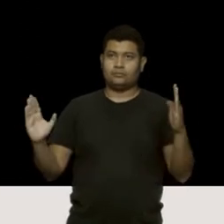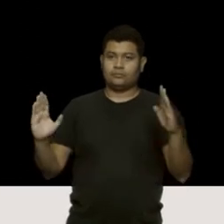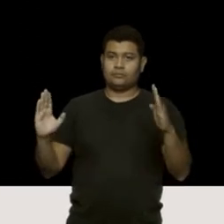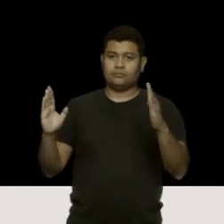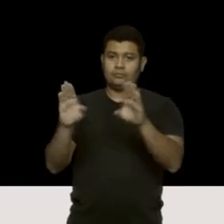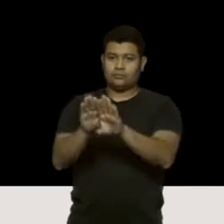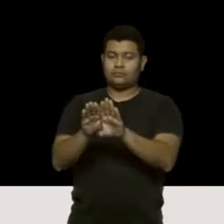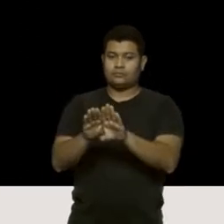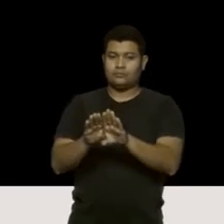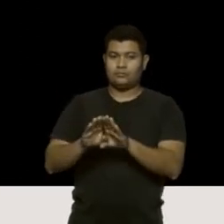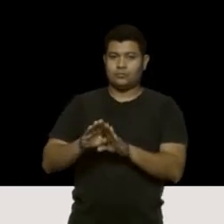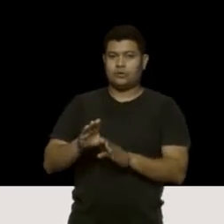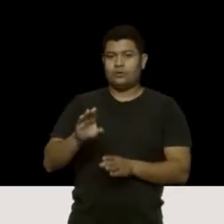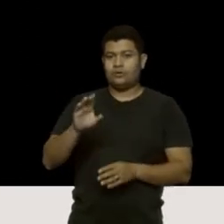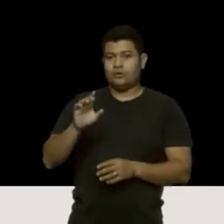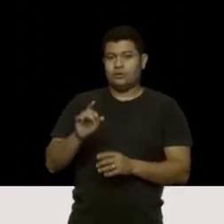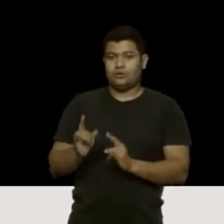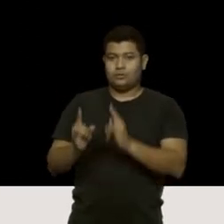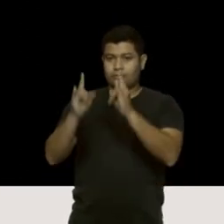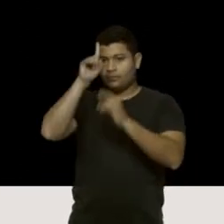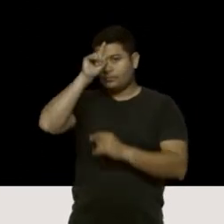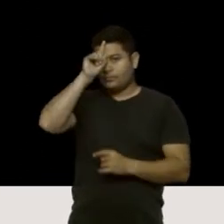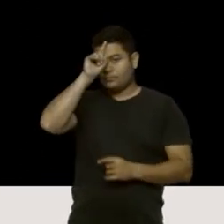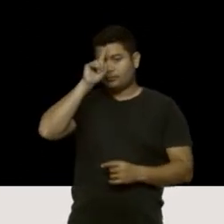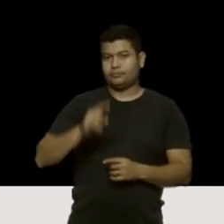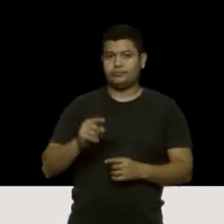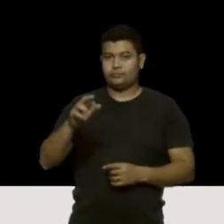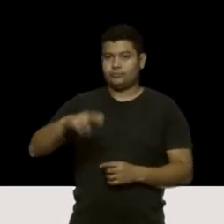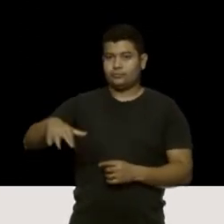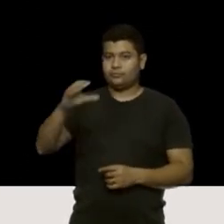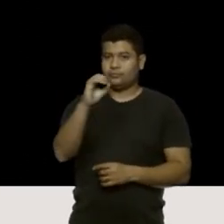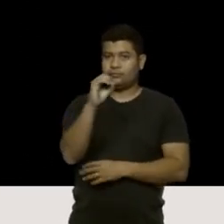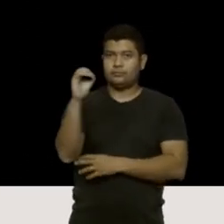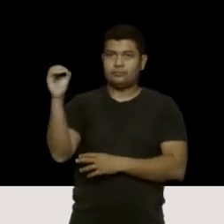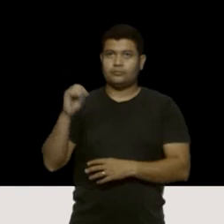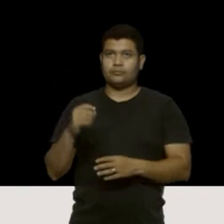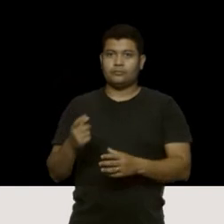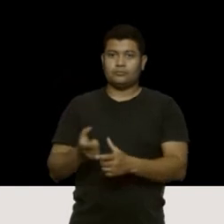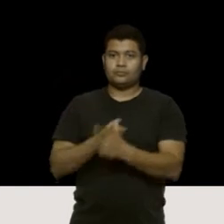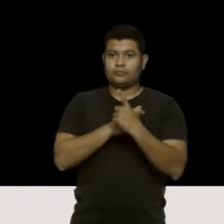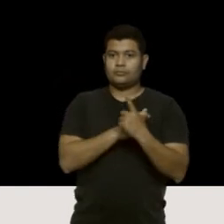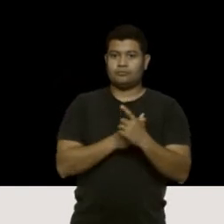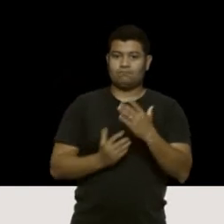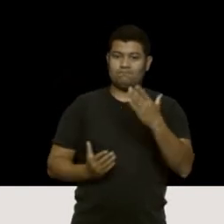Hospital Regional do Oeste em razão de dívidas que superam